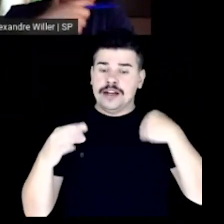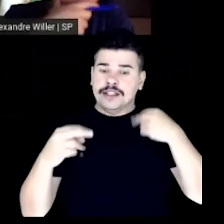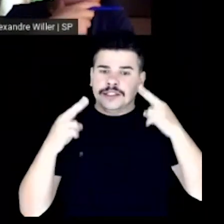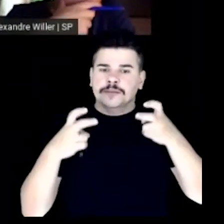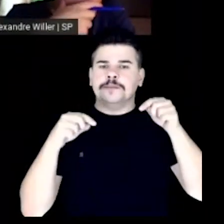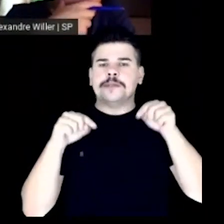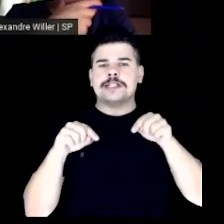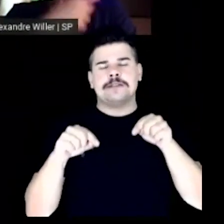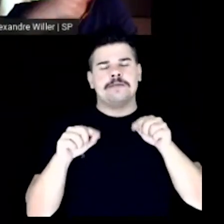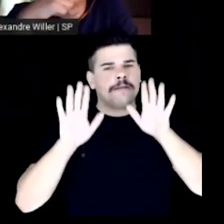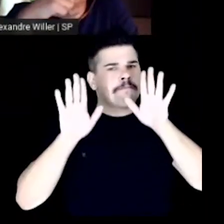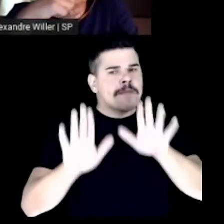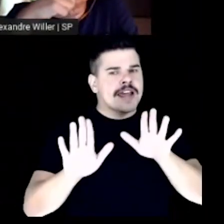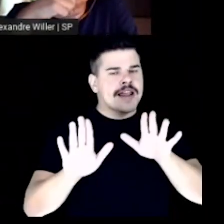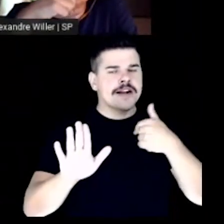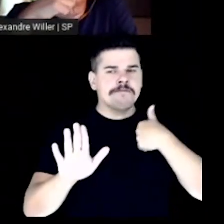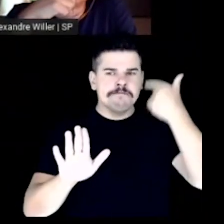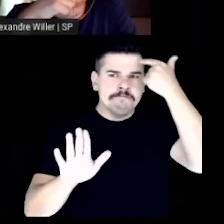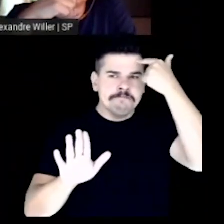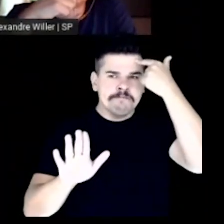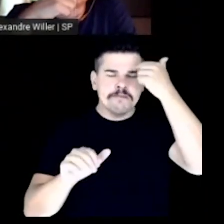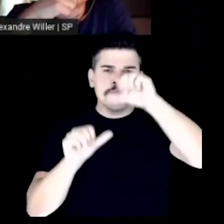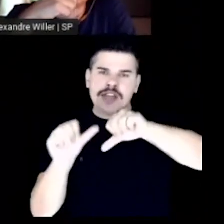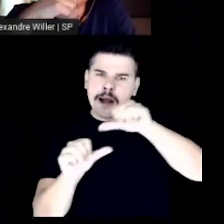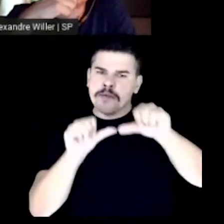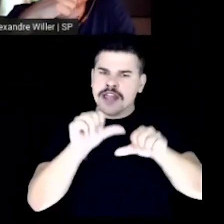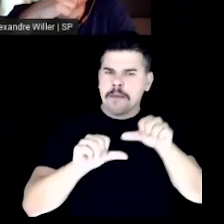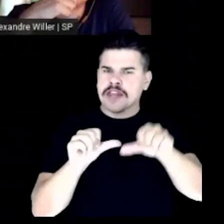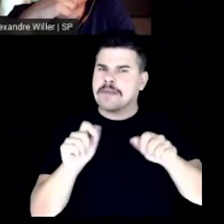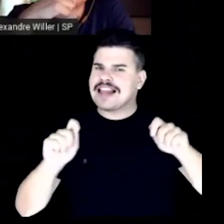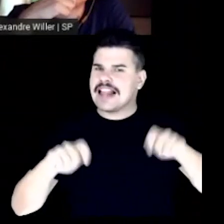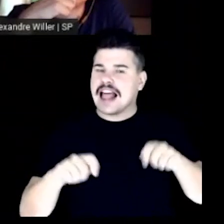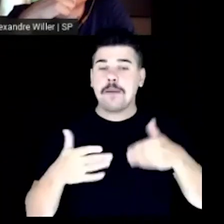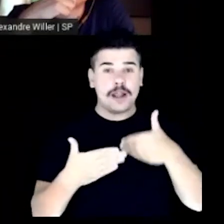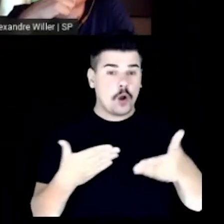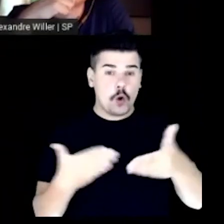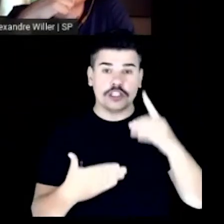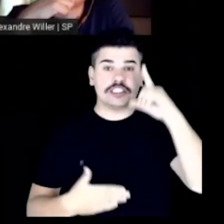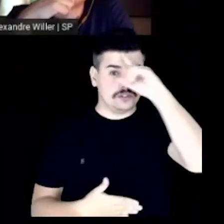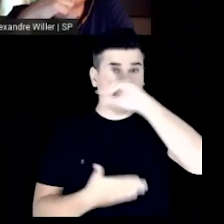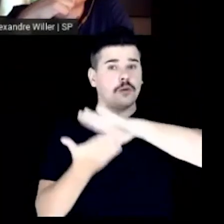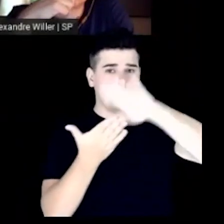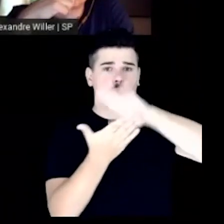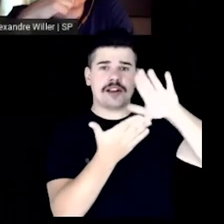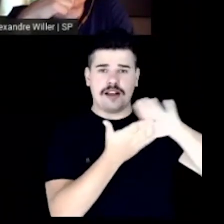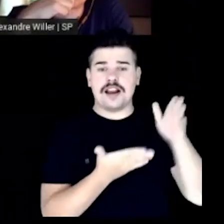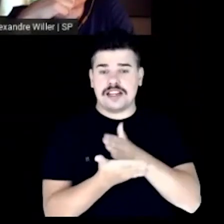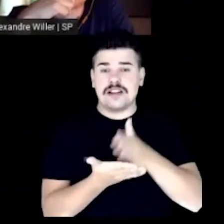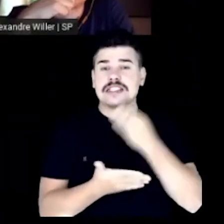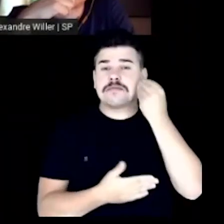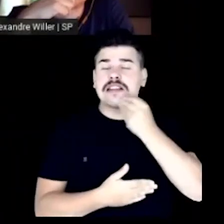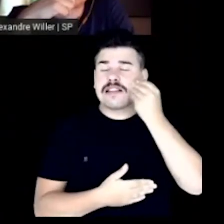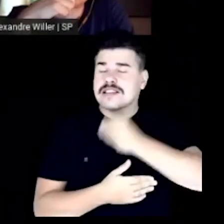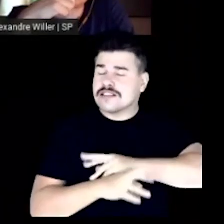principalmente, em que eu percebi, sabe, que, pera, e se eu mudar isso aqui, então, assim, o frontispício que existe hoje como livro